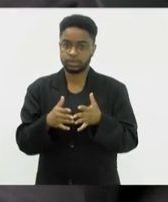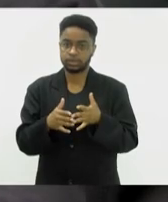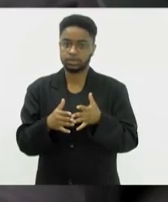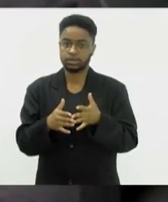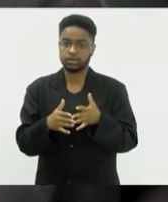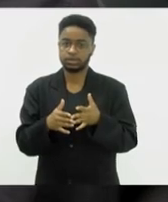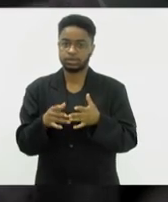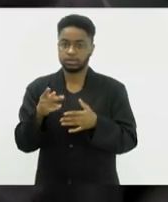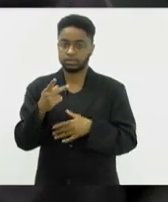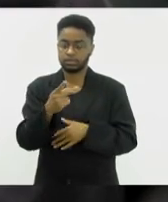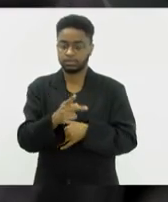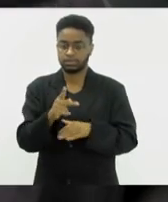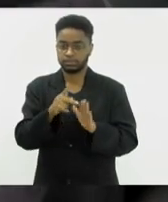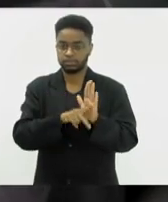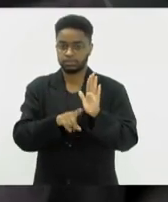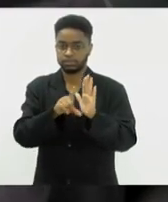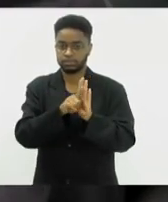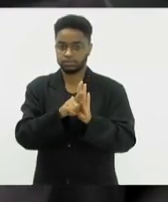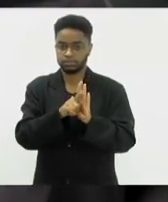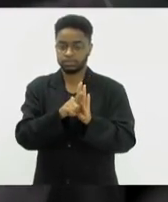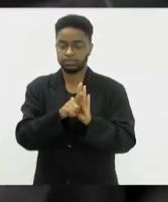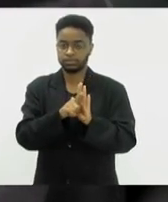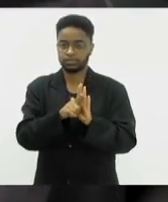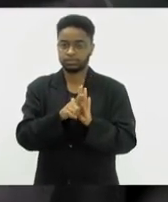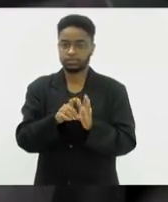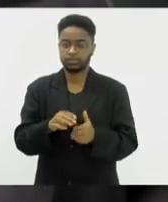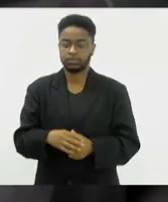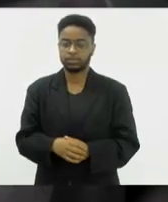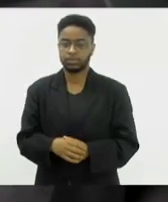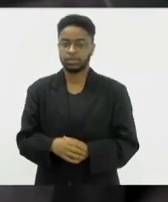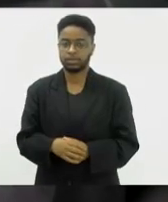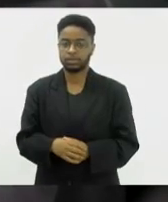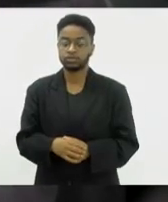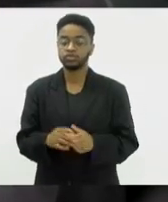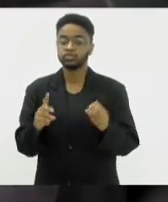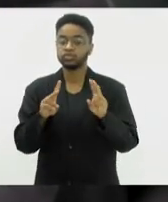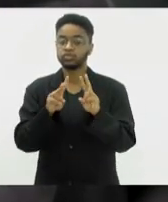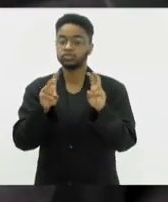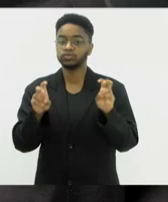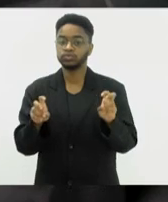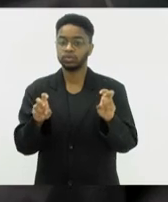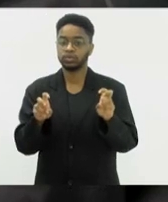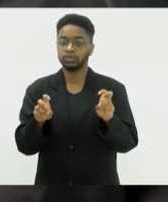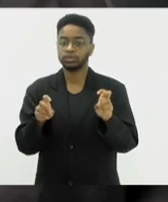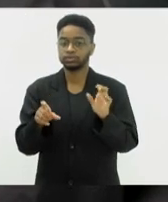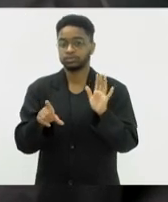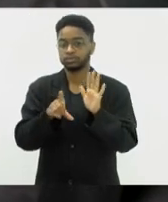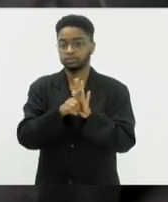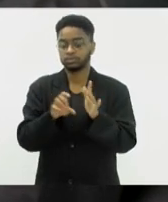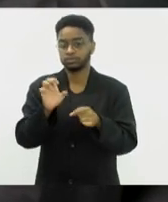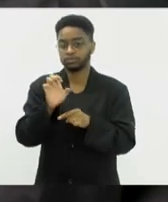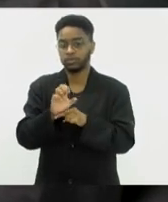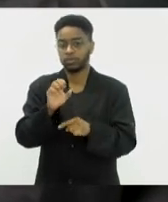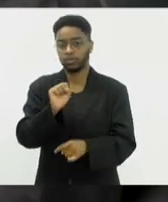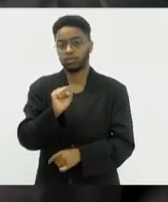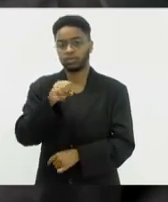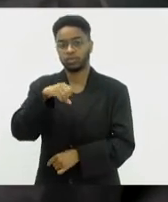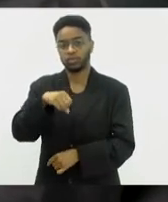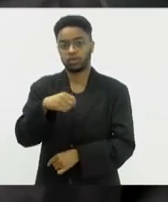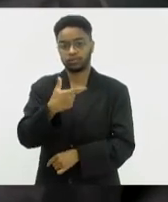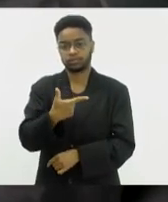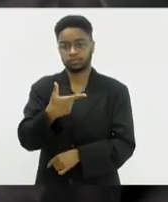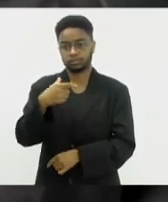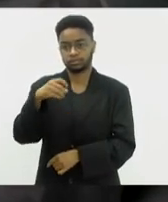no projeto do deputado Bruno Dauaire, ele é em relação à Lei Estadual